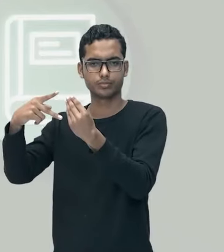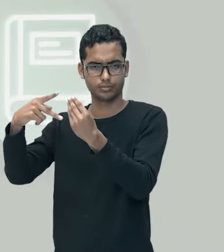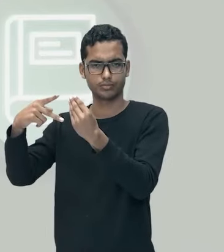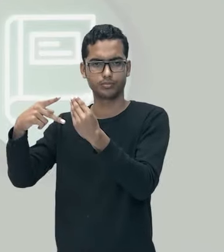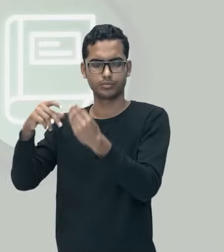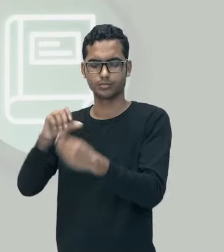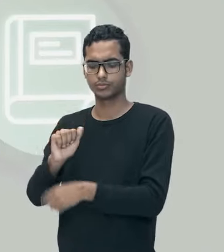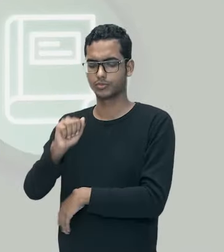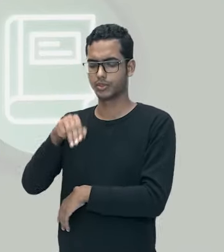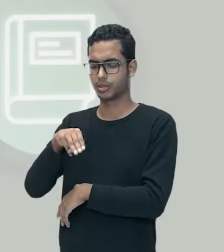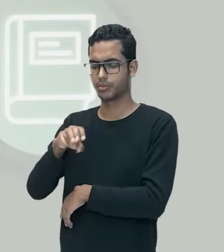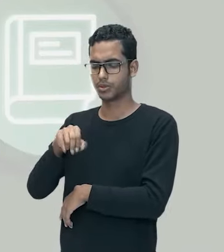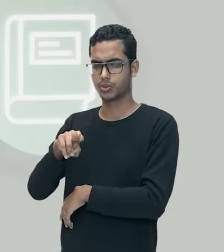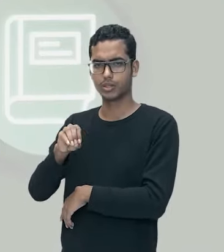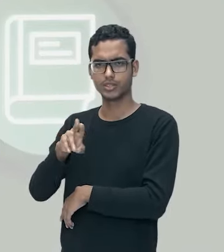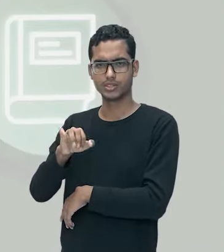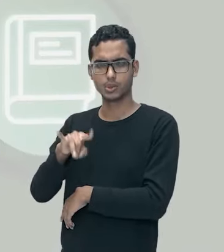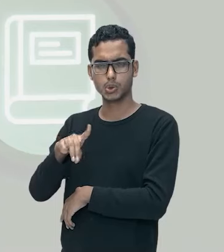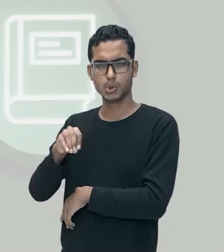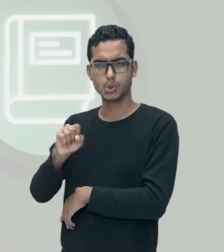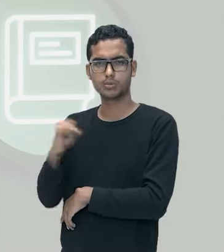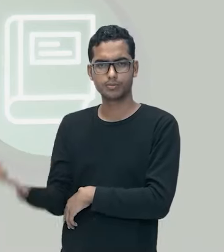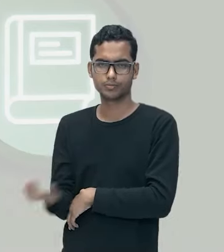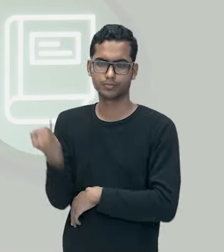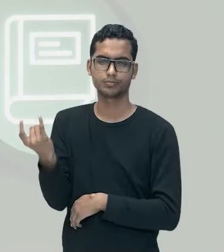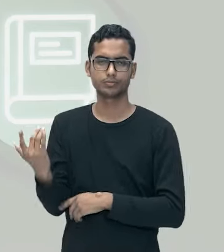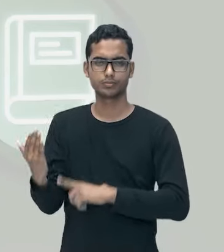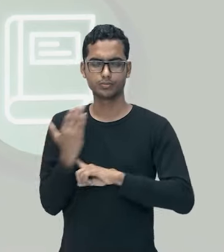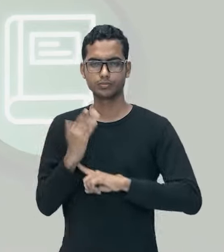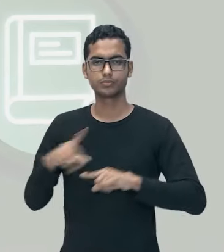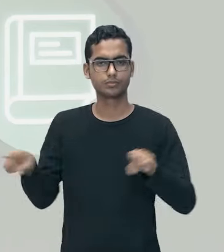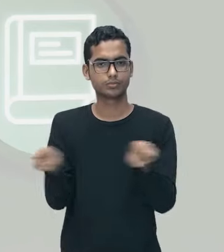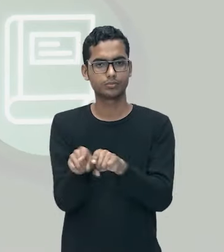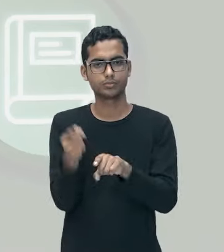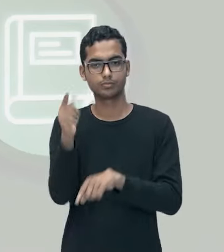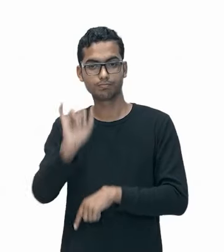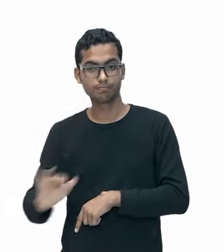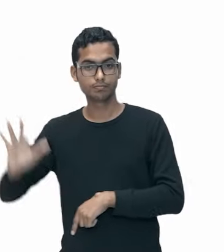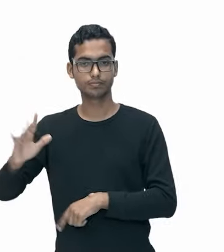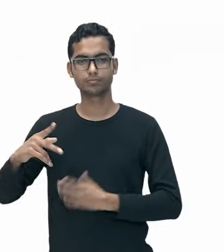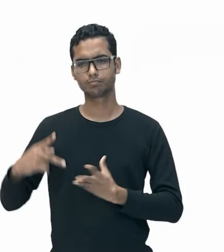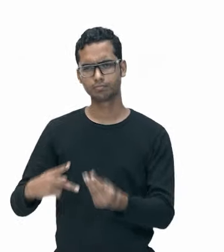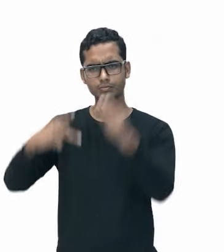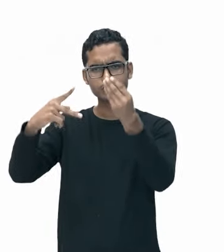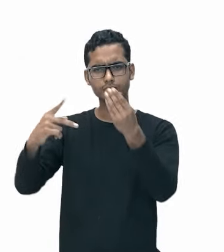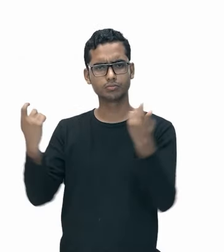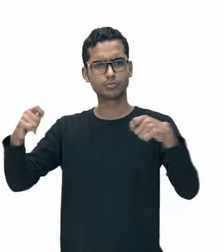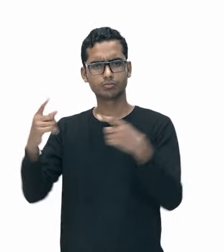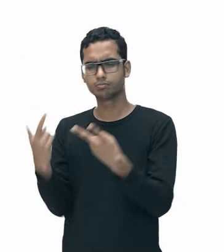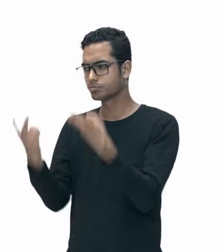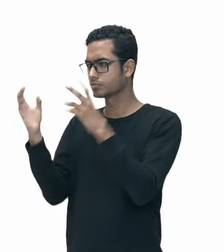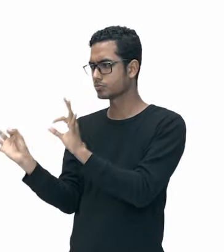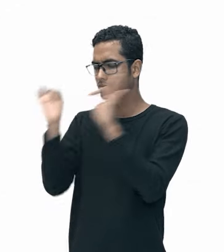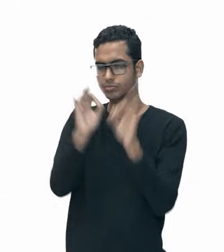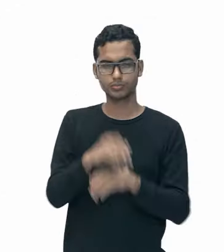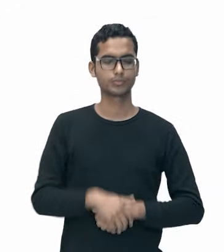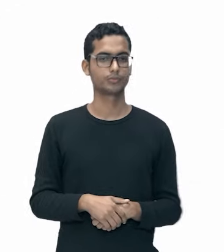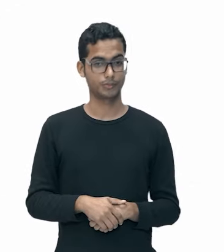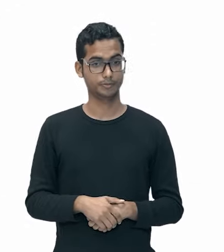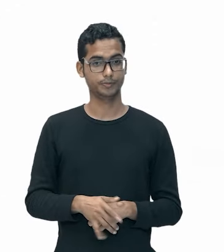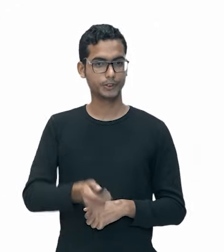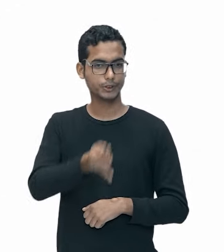essenciais que fazem a diferença tá E aí mais uma vez na imagem das proteínas você pode observar que nós temos aí né